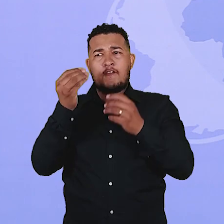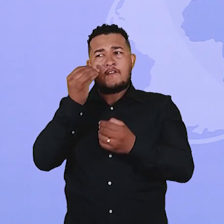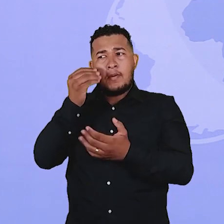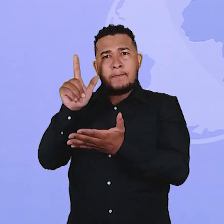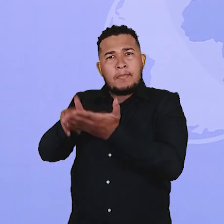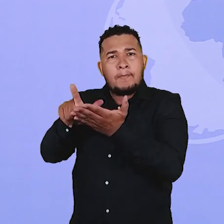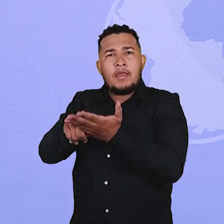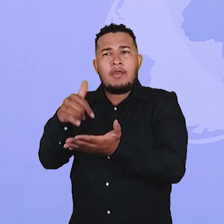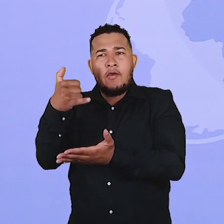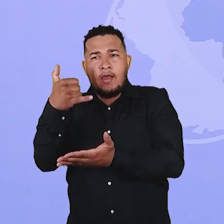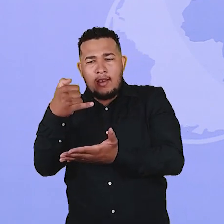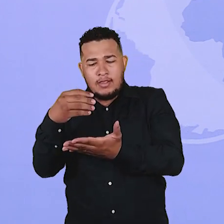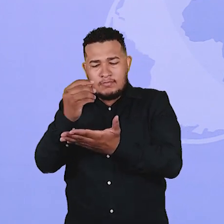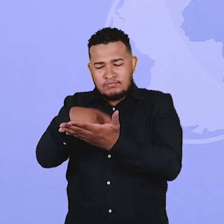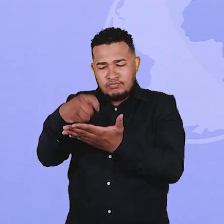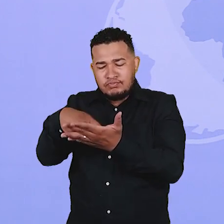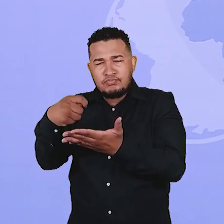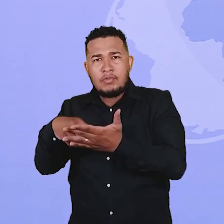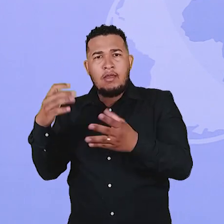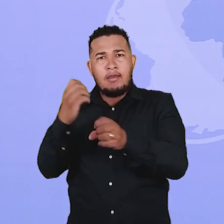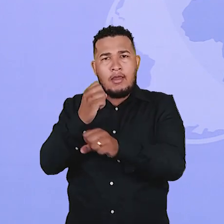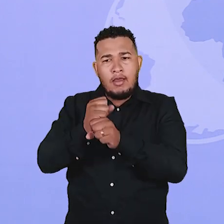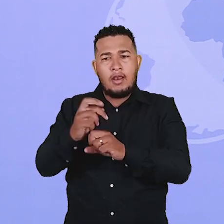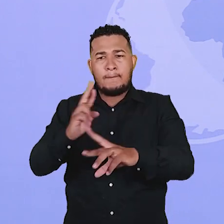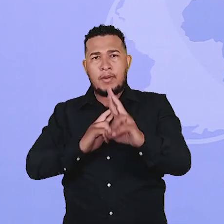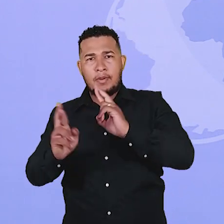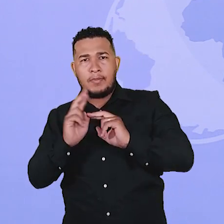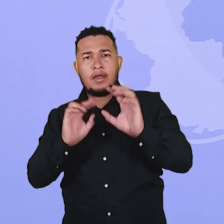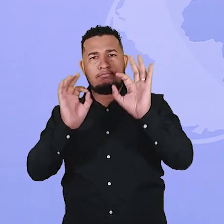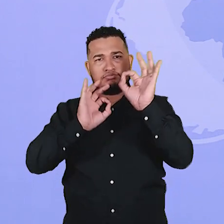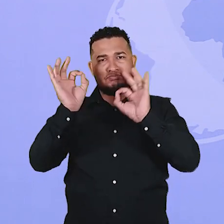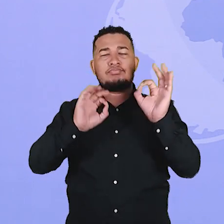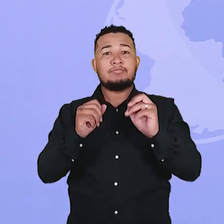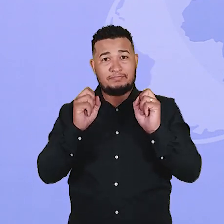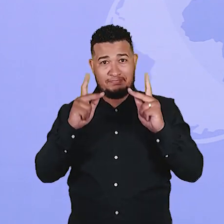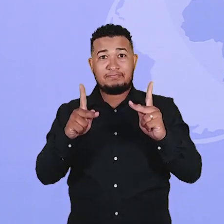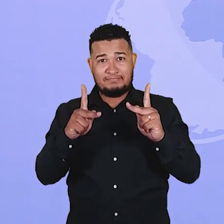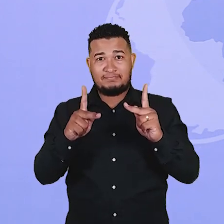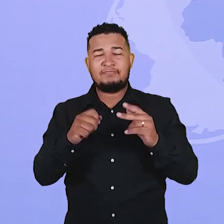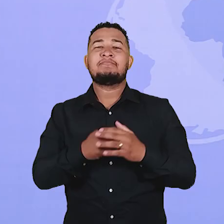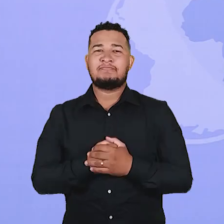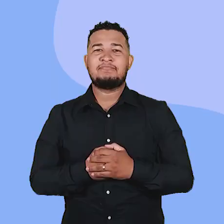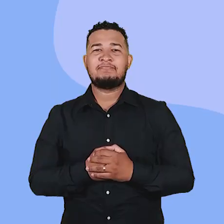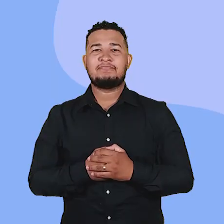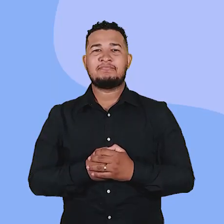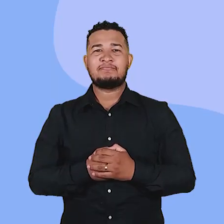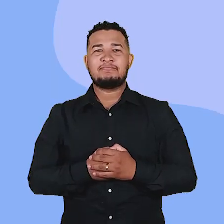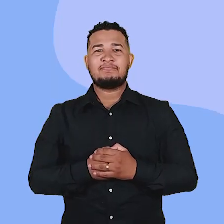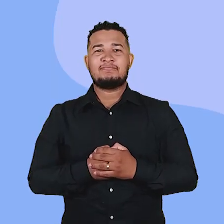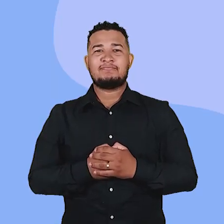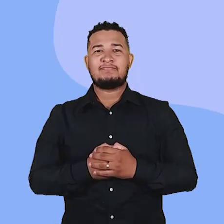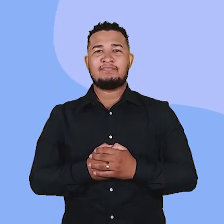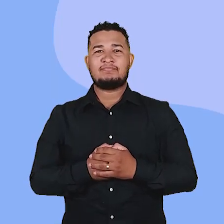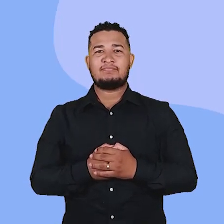um papelzinho, uma caneta, vai anotando os tópicos, dá pausa, reflete, tranquilo? Vamos nessa então.